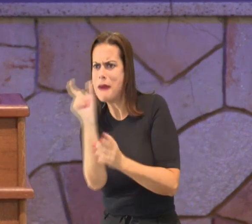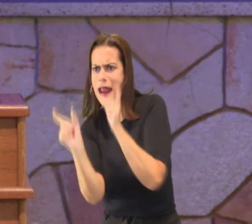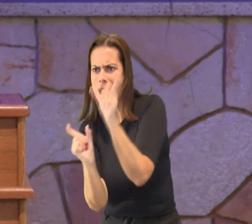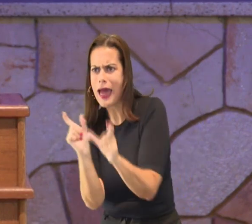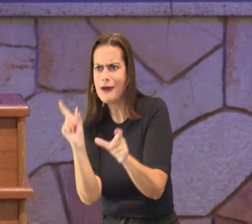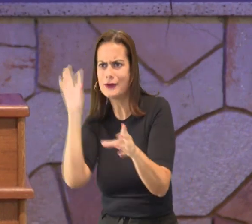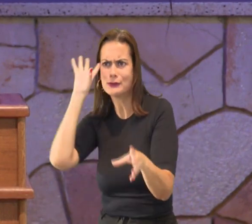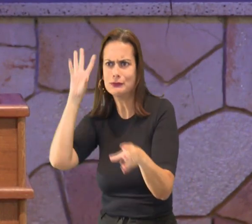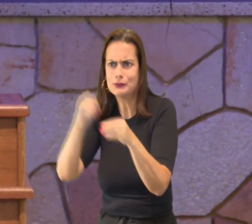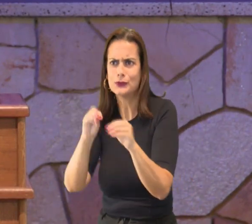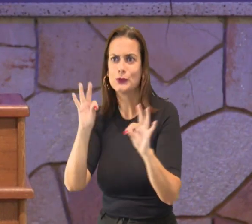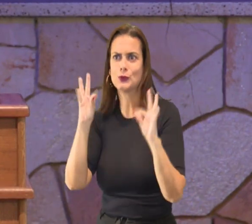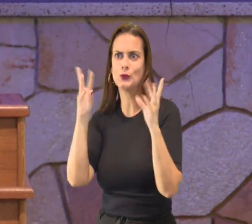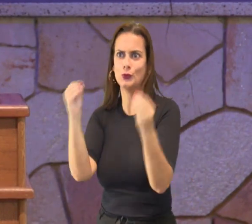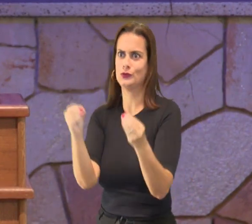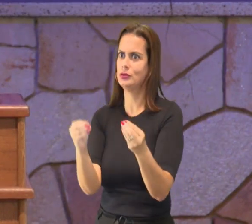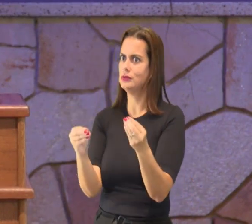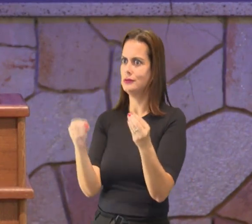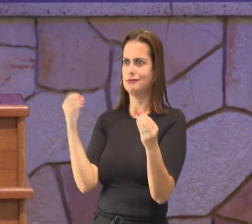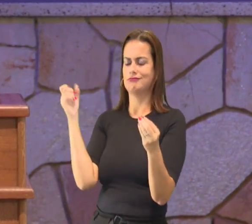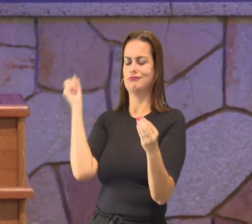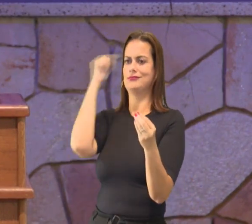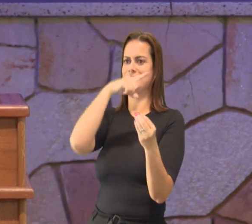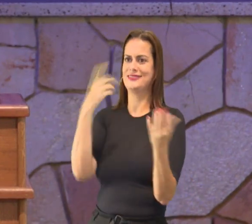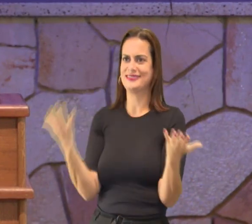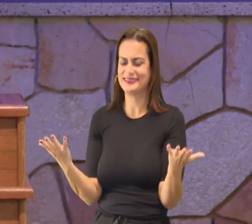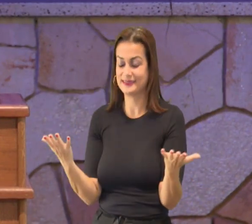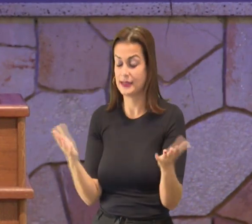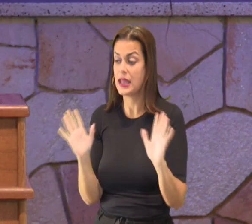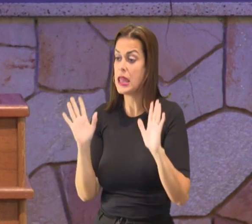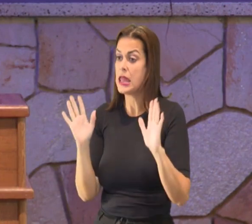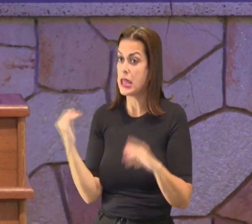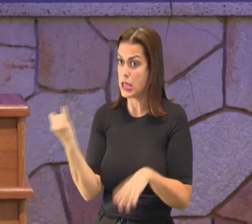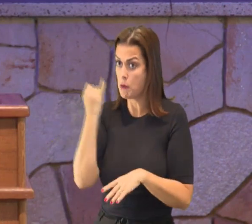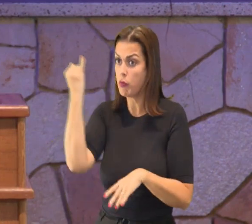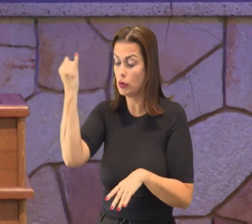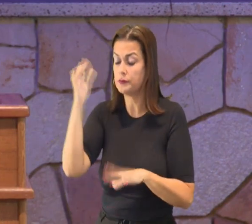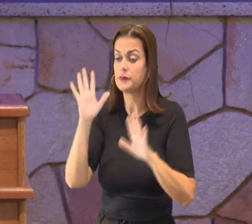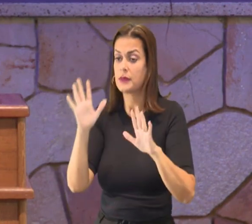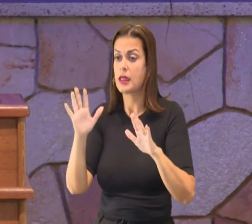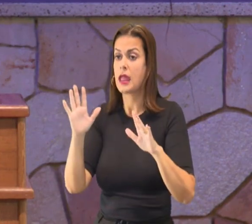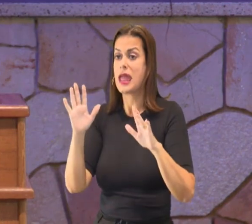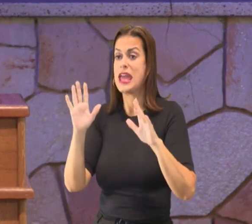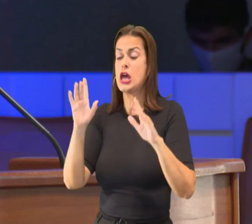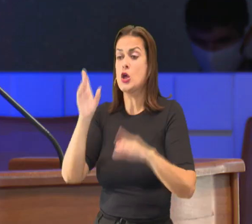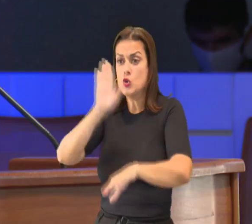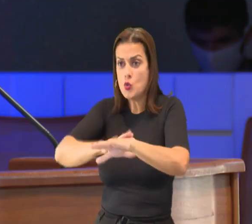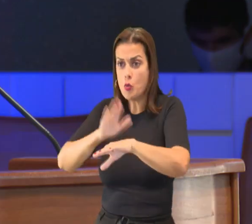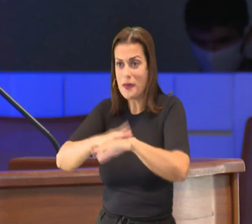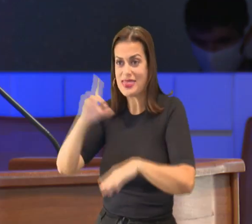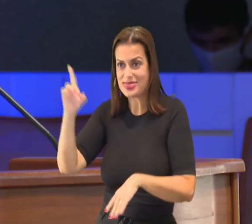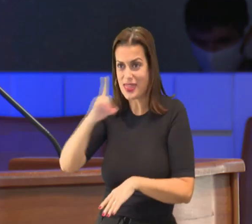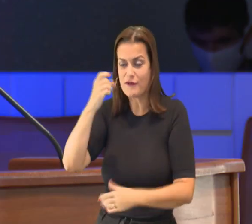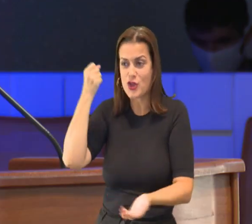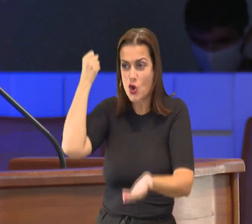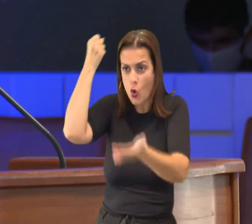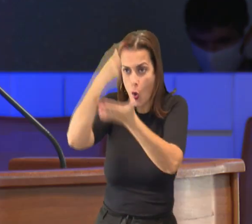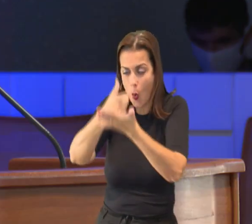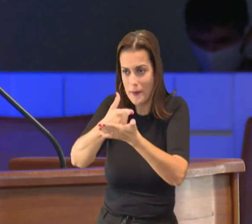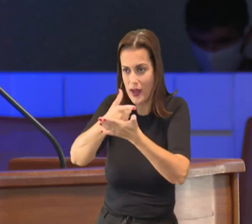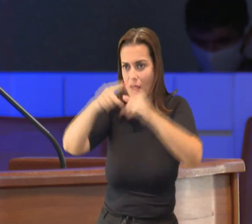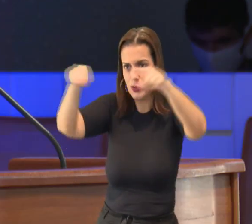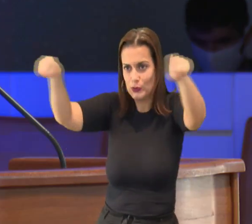contido aqui. É muito interessante, abrindo um parênteses aqui, quando Davi vai comprar aquela propriedade